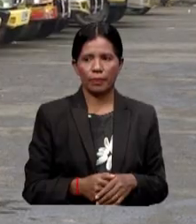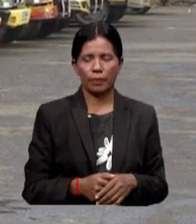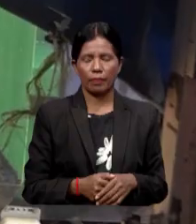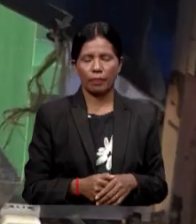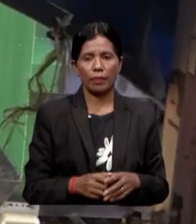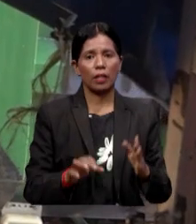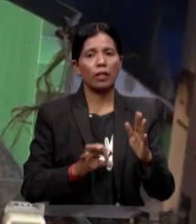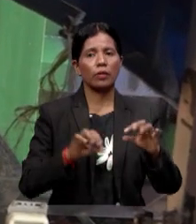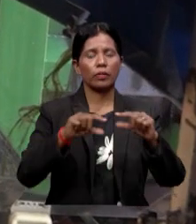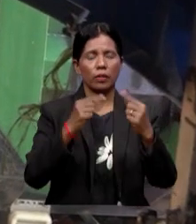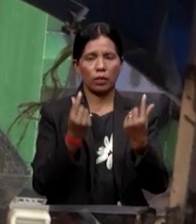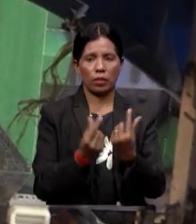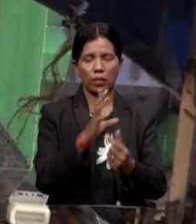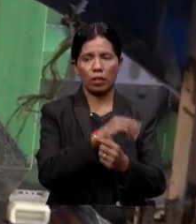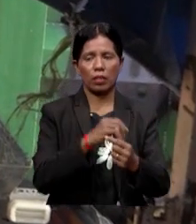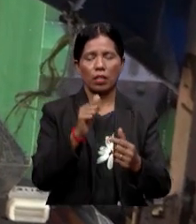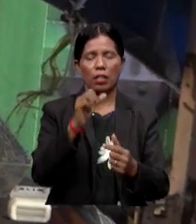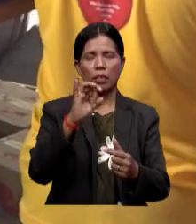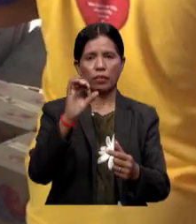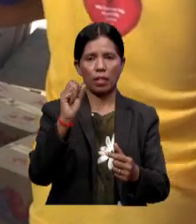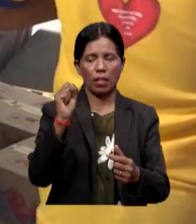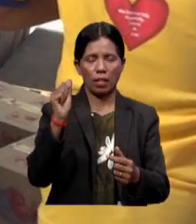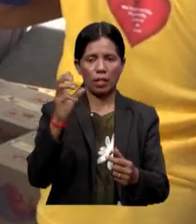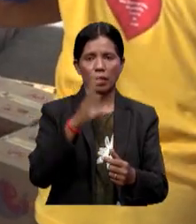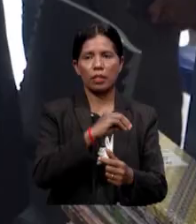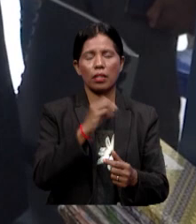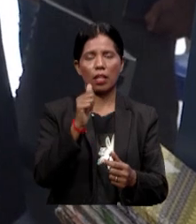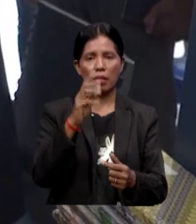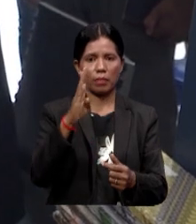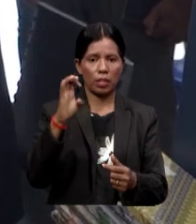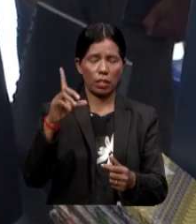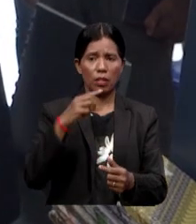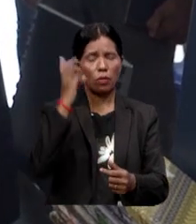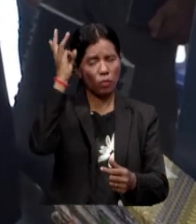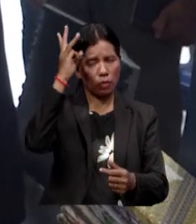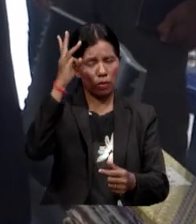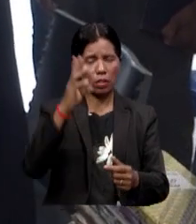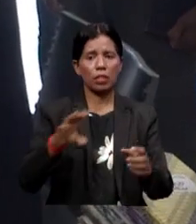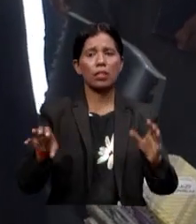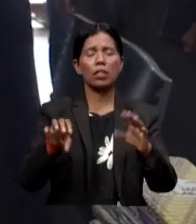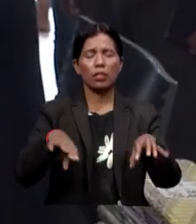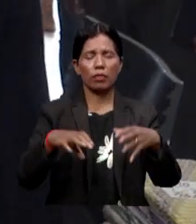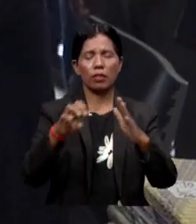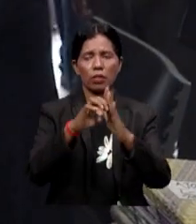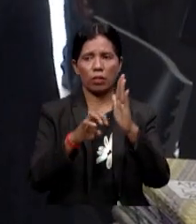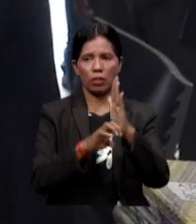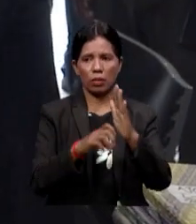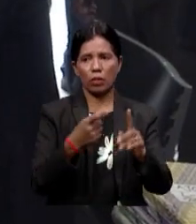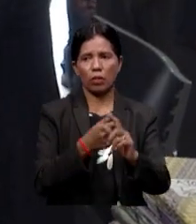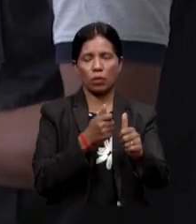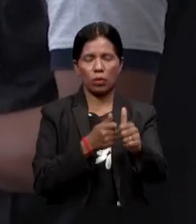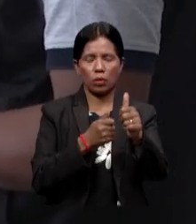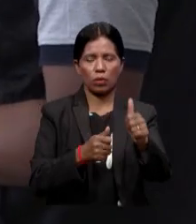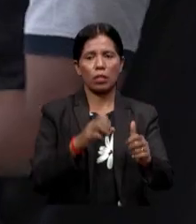Fundador no ex-coordenador AIFAESA Abílio Oliveira Sereno preocupa o serviço e estrutura AIFAESA agora, tambatuir Abílio